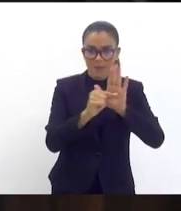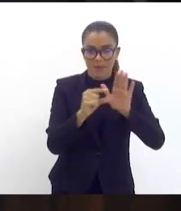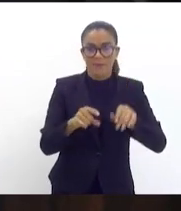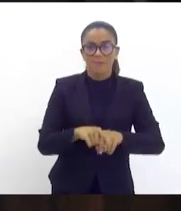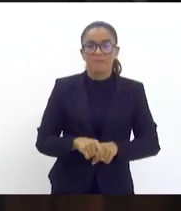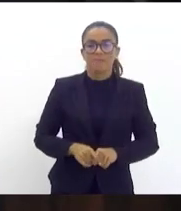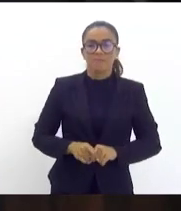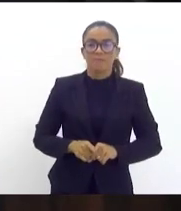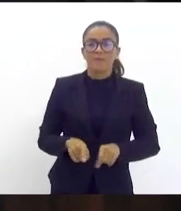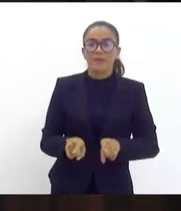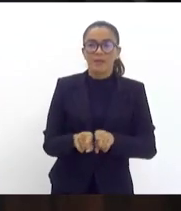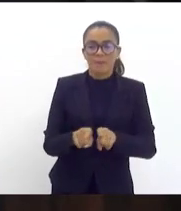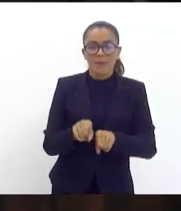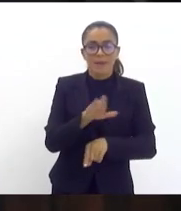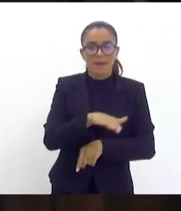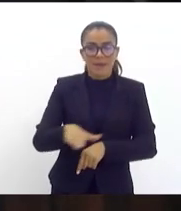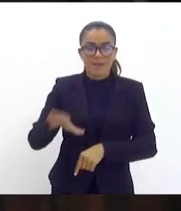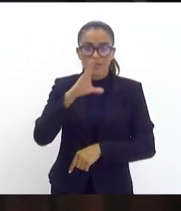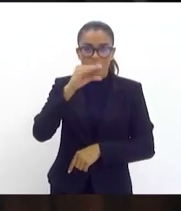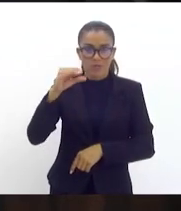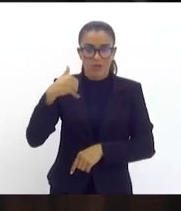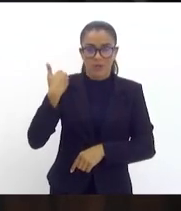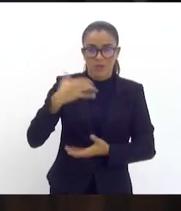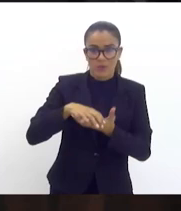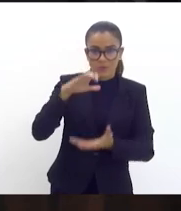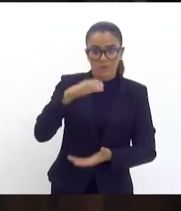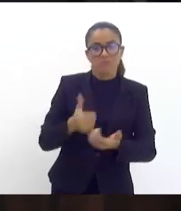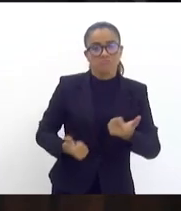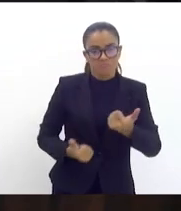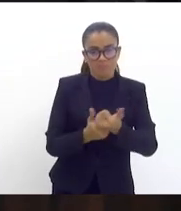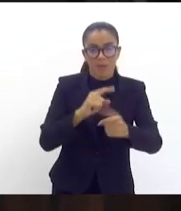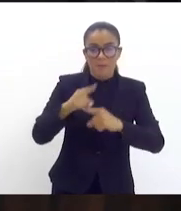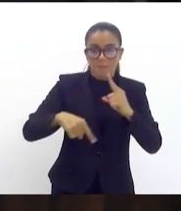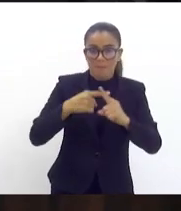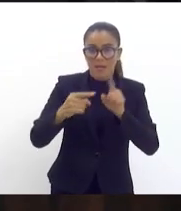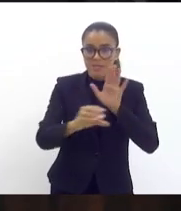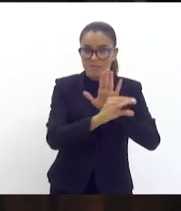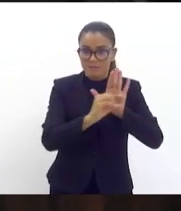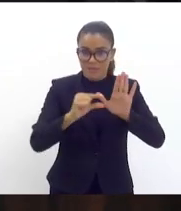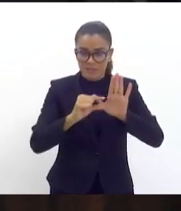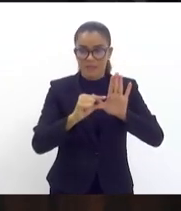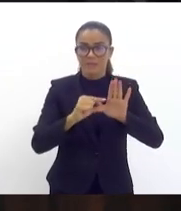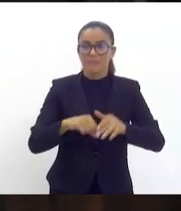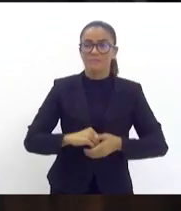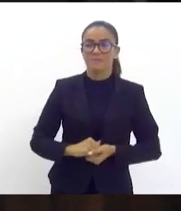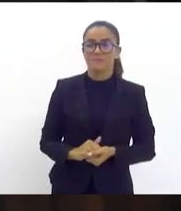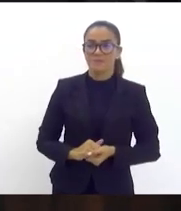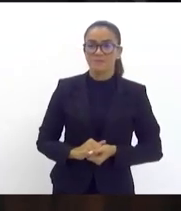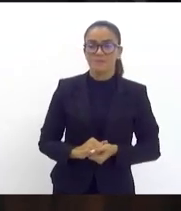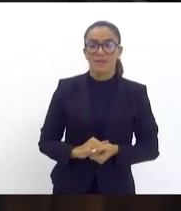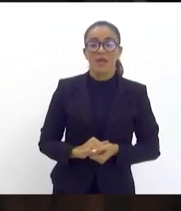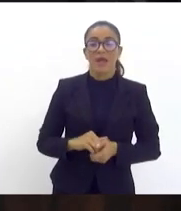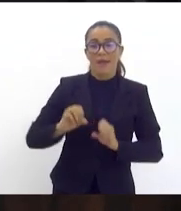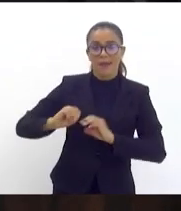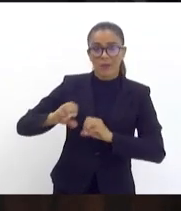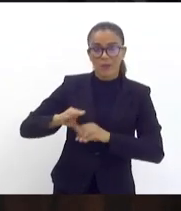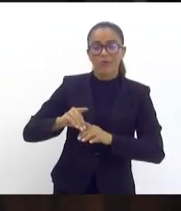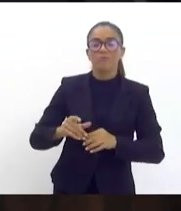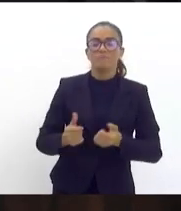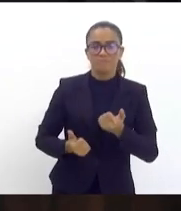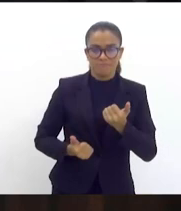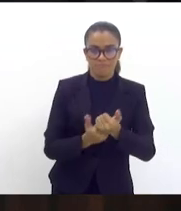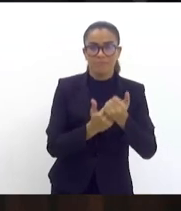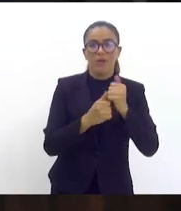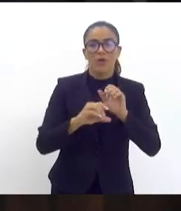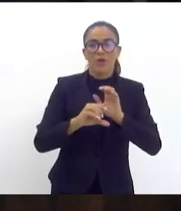de Assuntos da Criança, do Adolescente e do Idoso, favorável com a emenda da Comissão de Constituição e Justiça, de Educação, favorável com a emenda